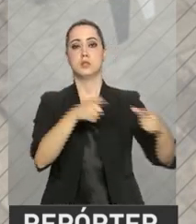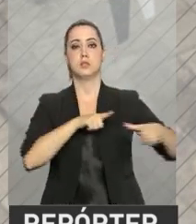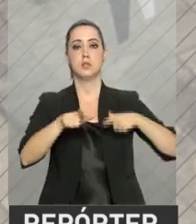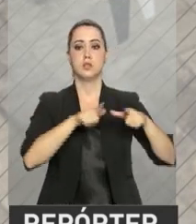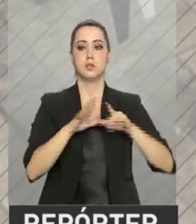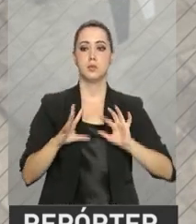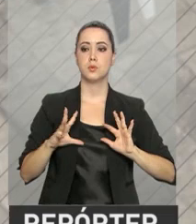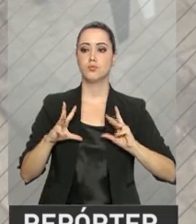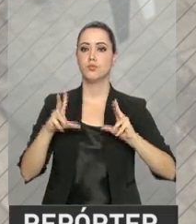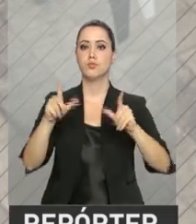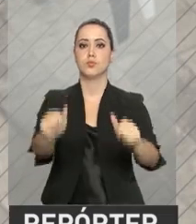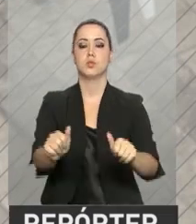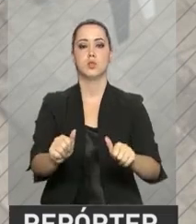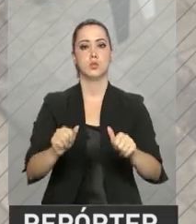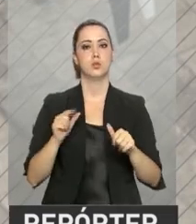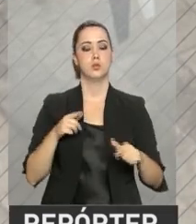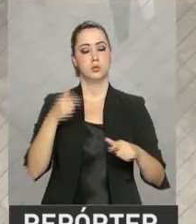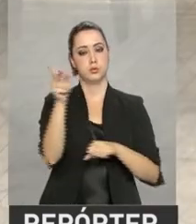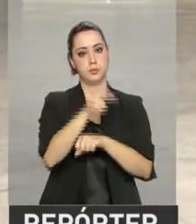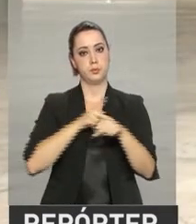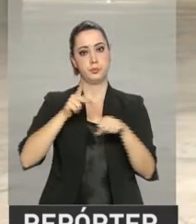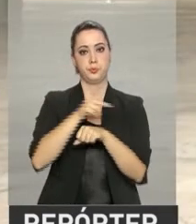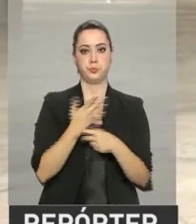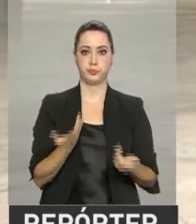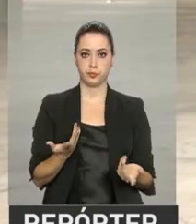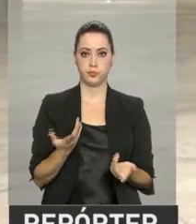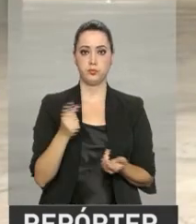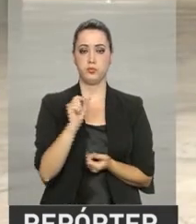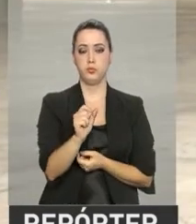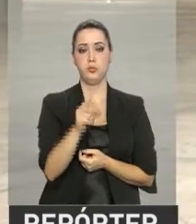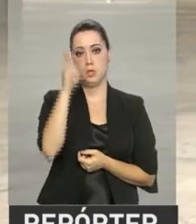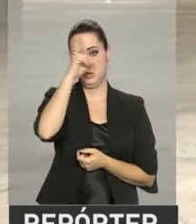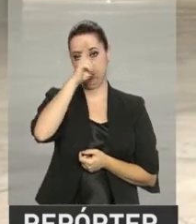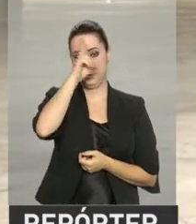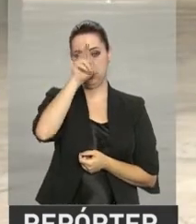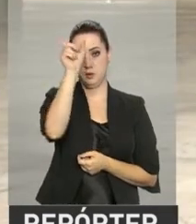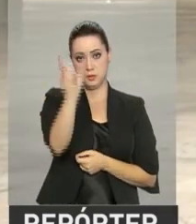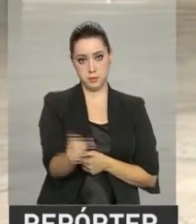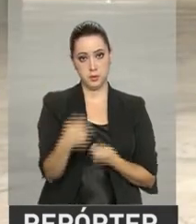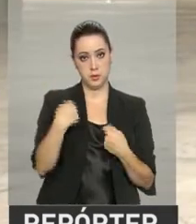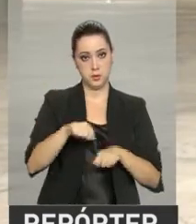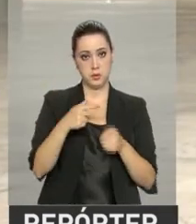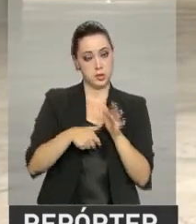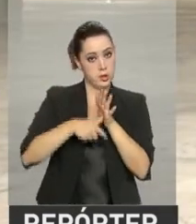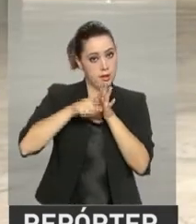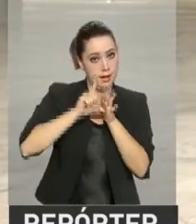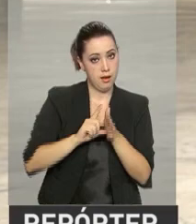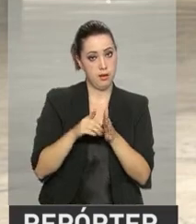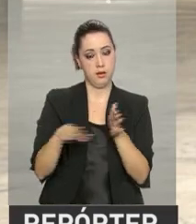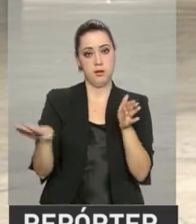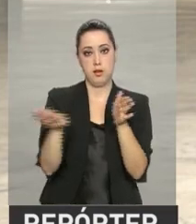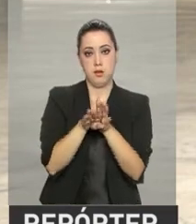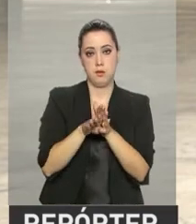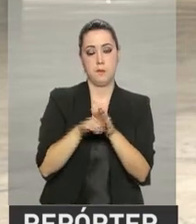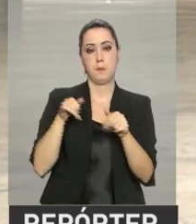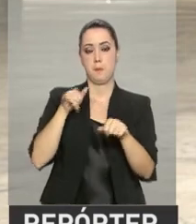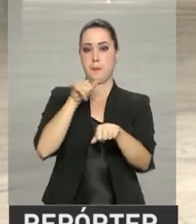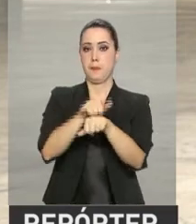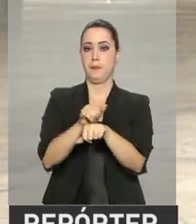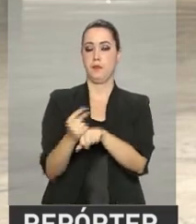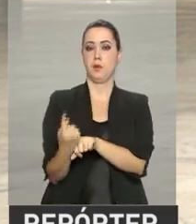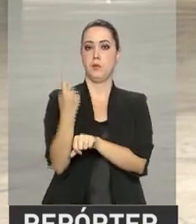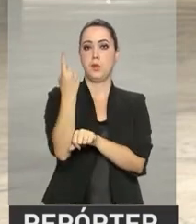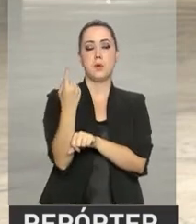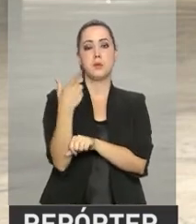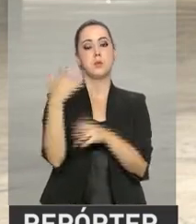caso ocorra um evento não esperado lembrando que o passageiro deve se programar para chegar com antecedência ao aeroporto será a